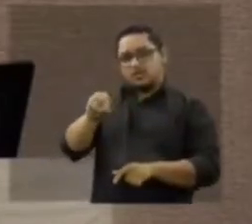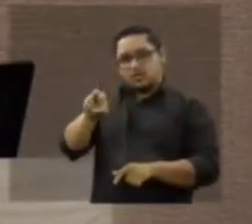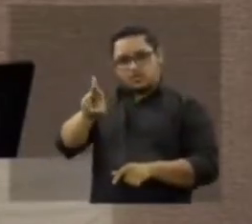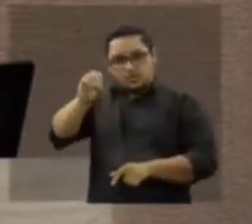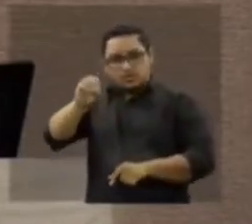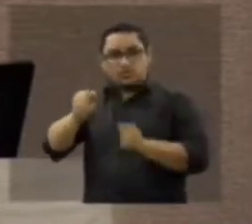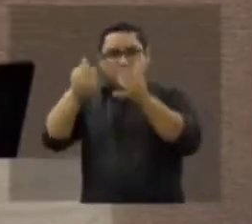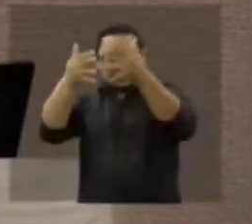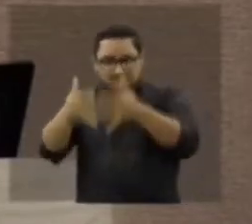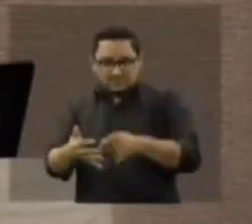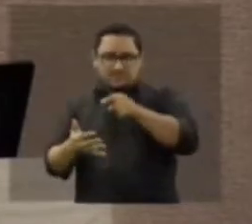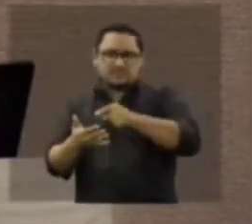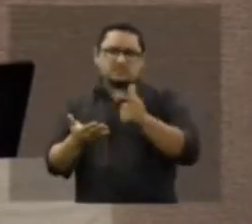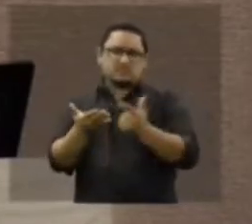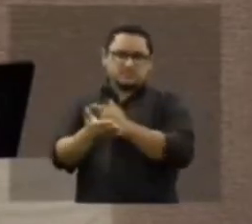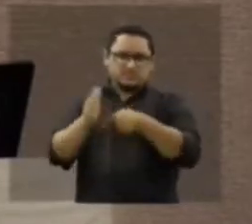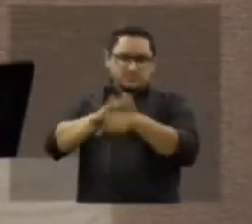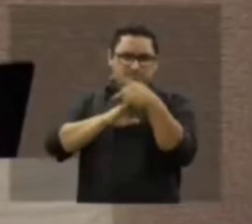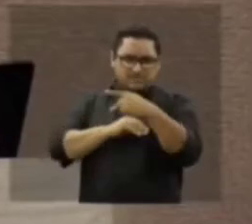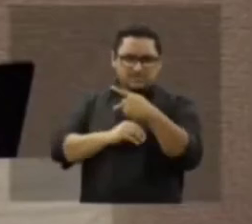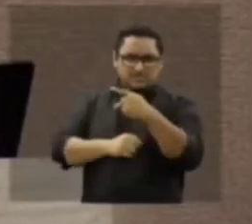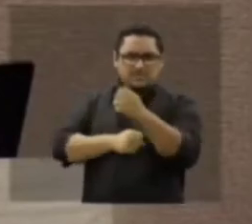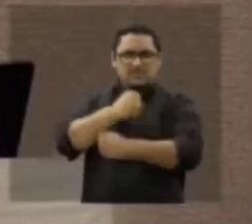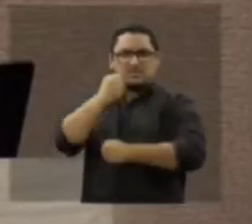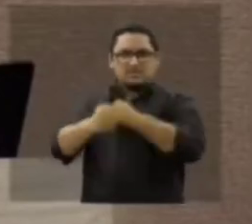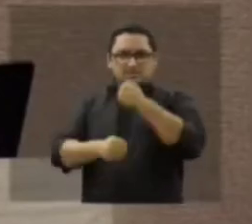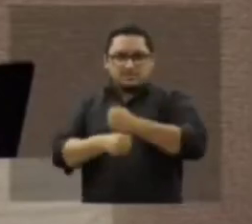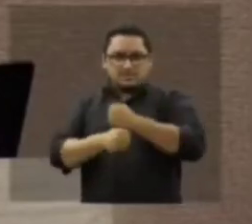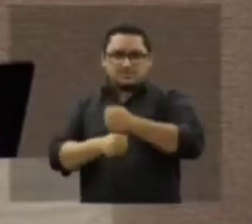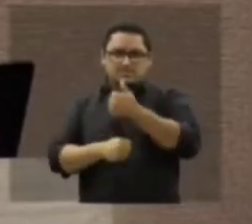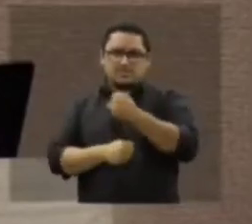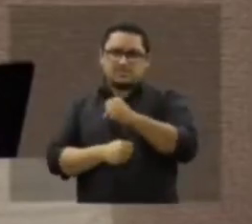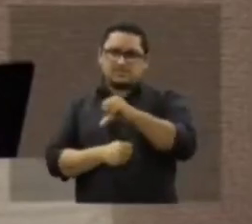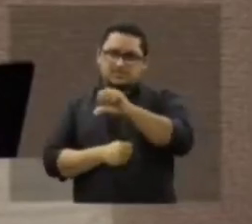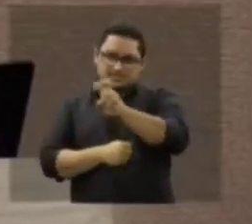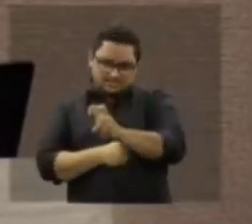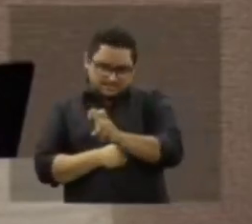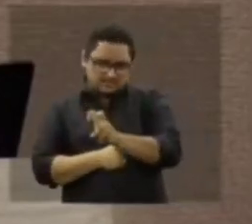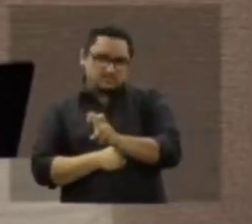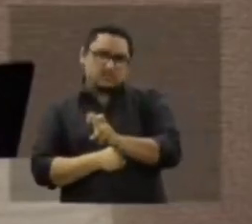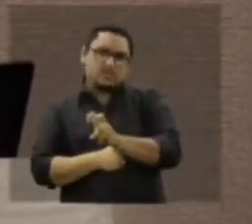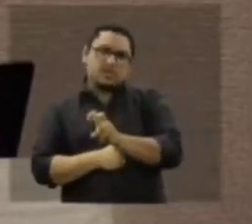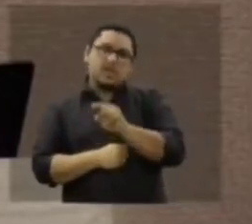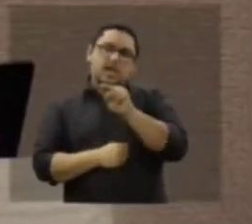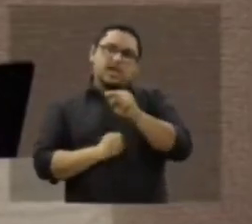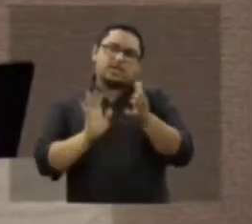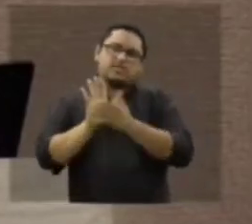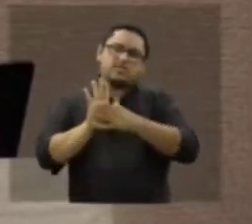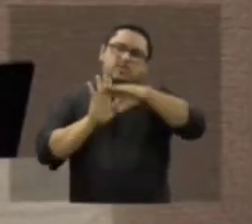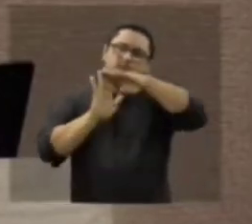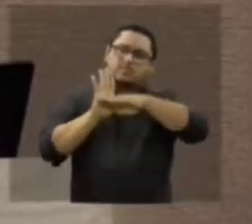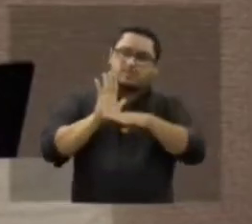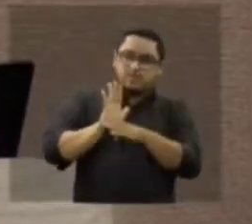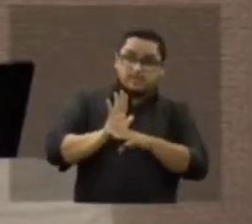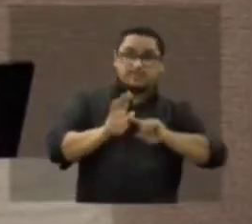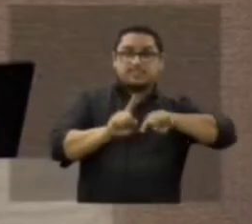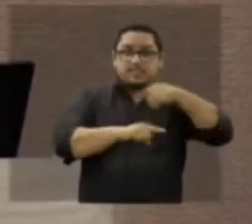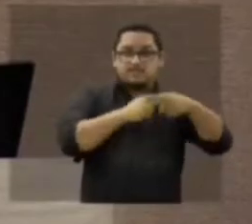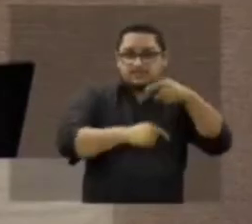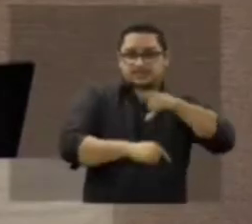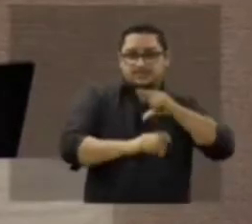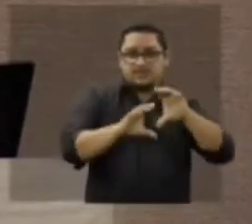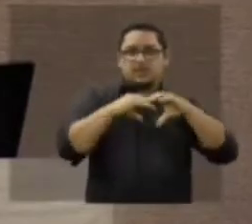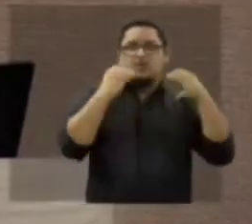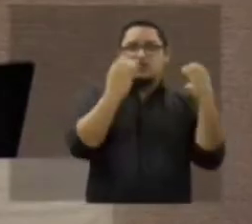estado judeu 1895 o primeiro congresso sionista ocorreu em Basileia Suíça em 1897